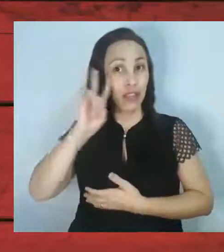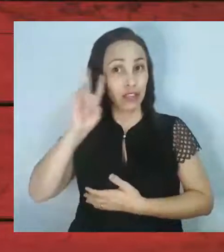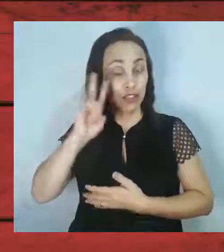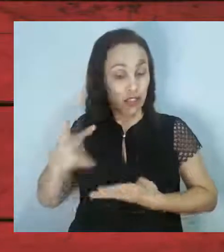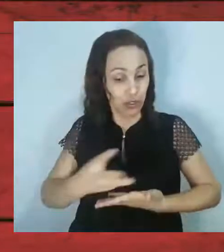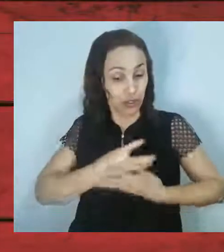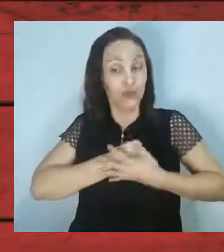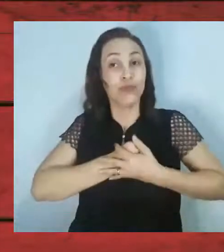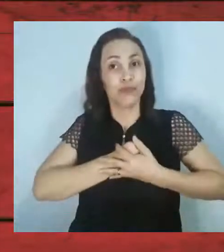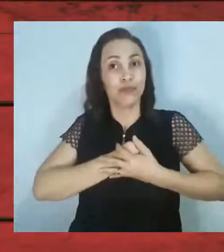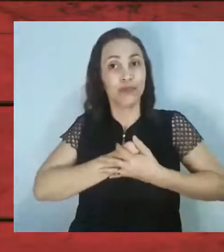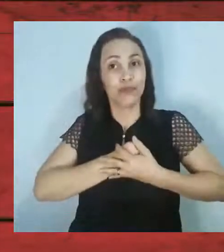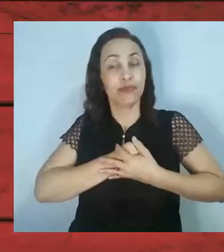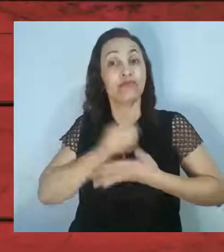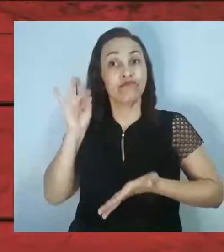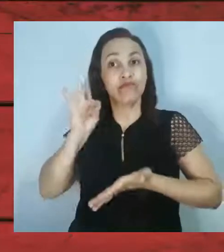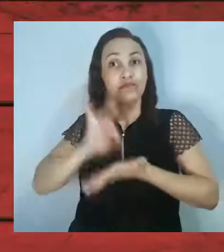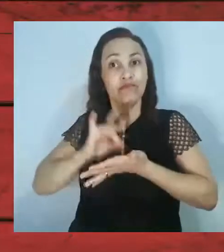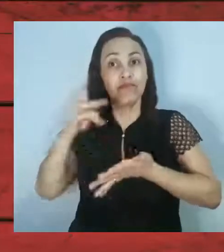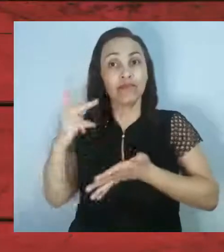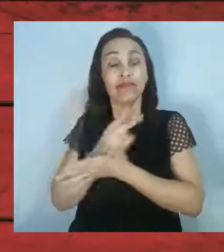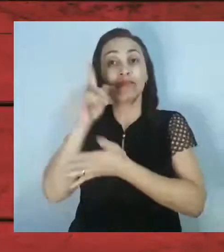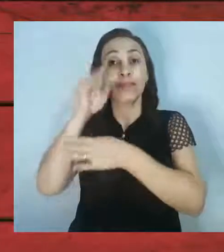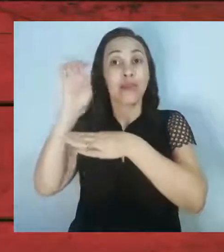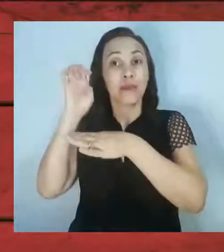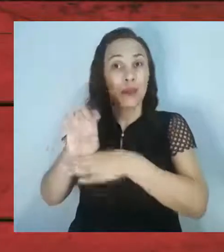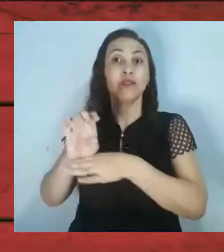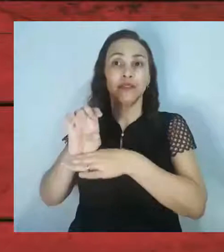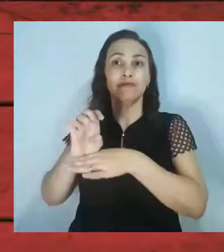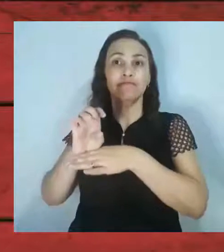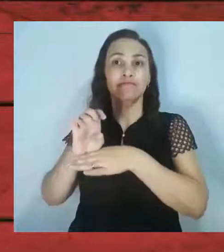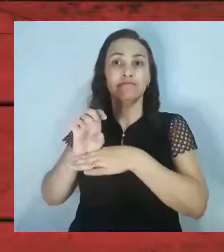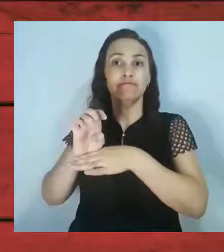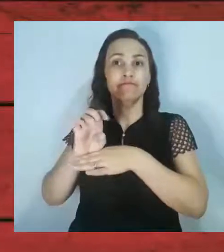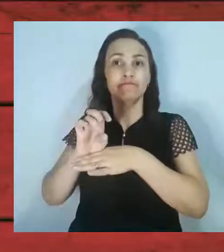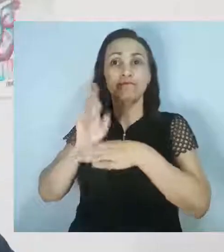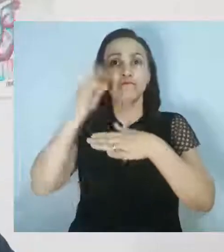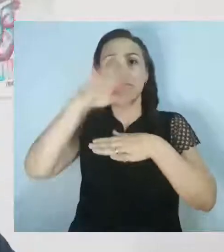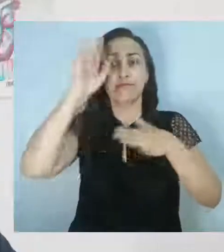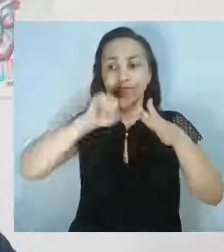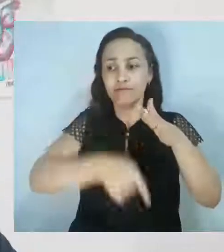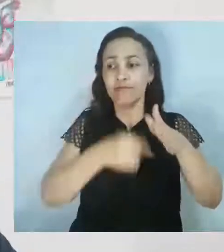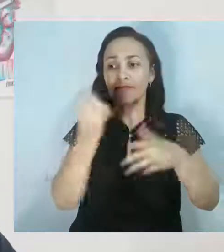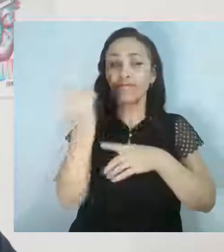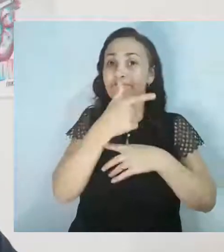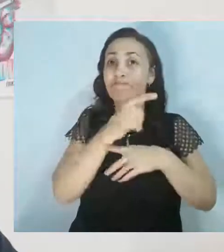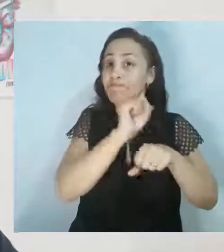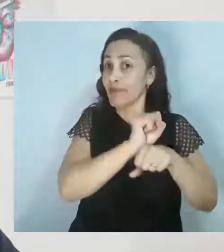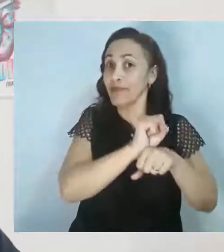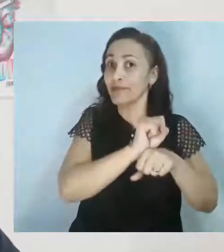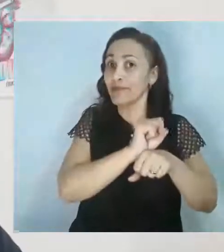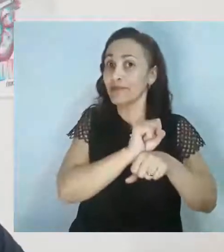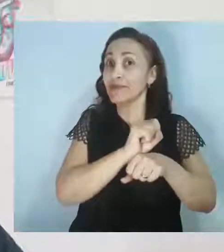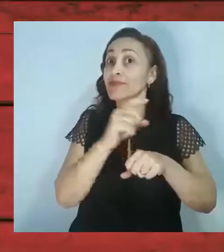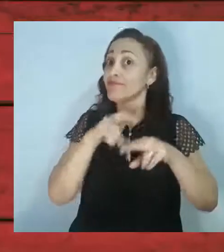salvação realiza-se na esperança para além do que se pode esperar, através de nossas